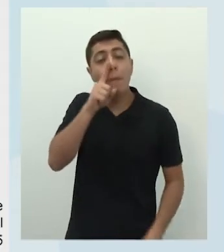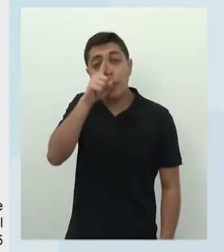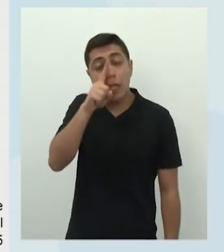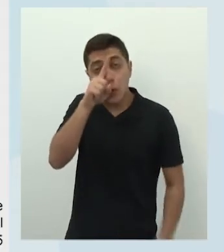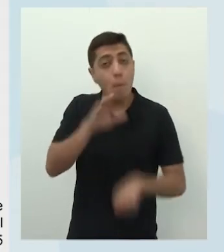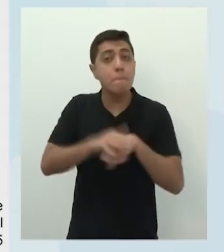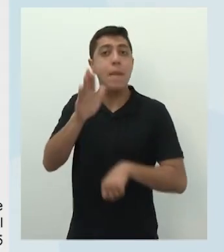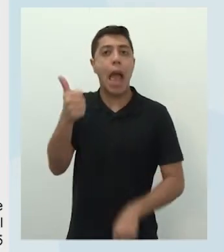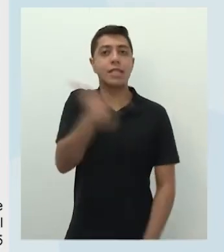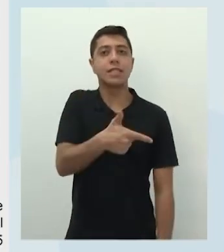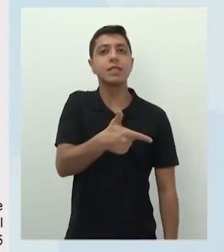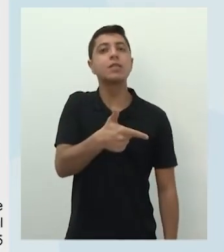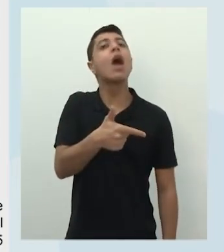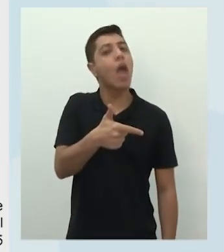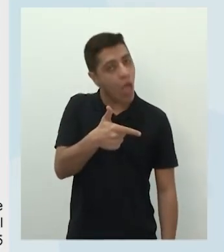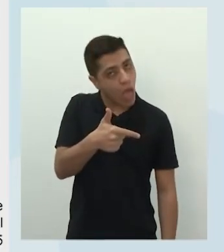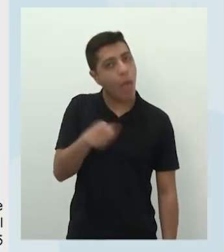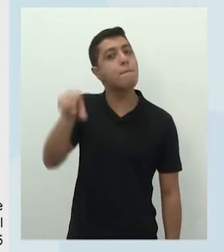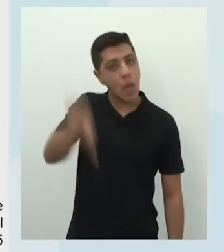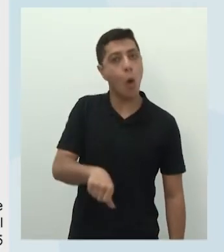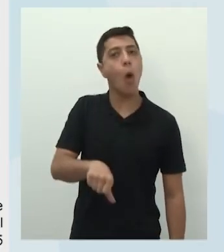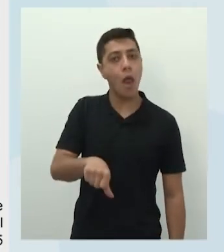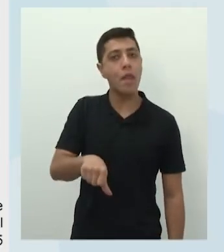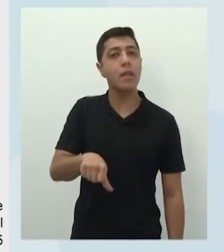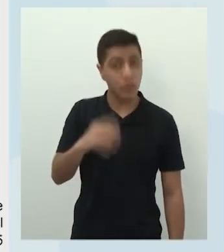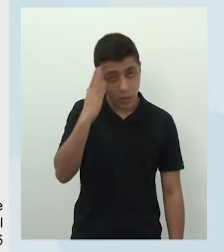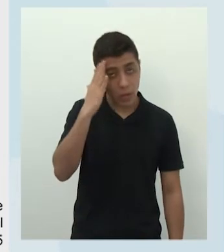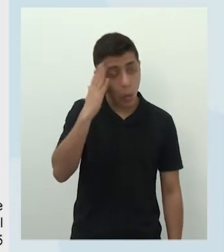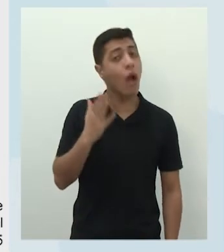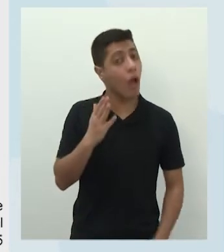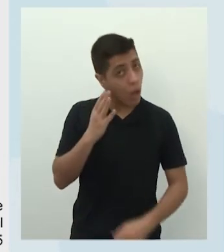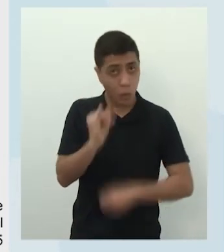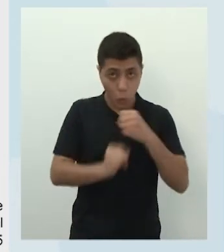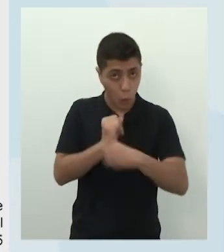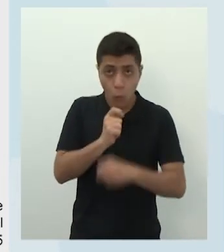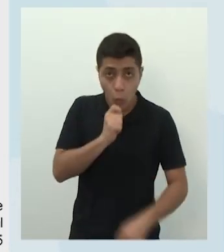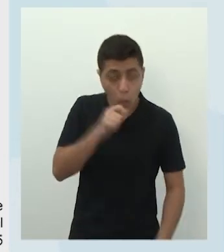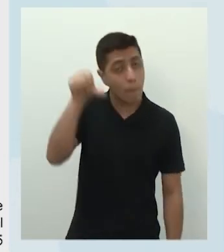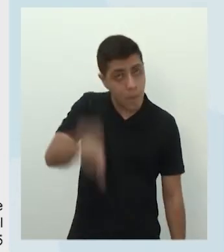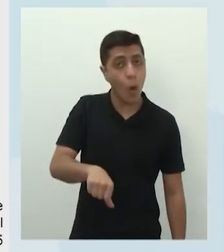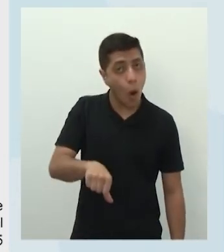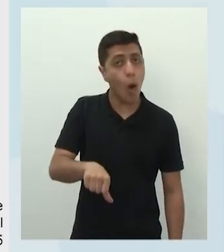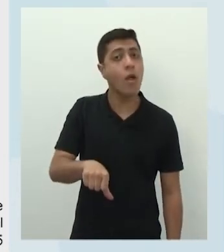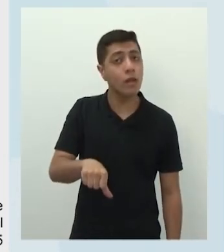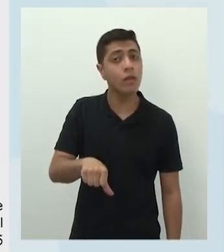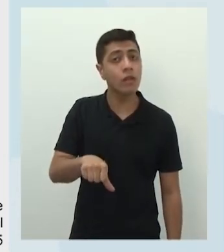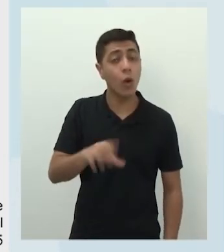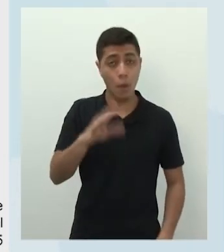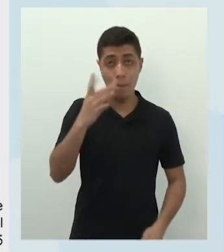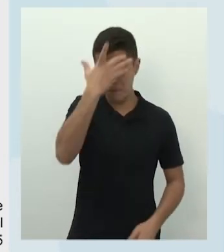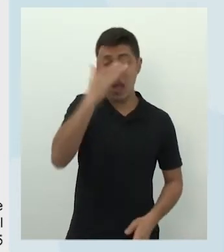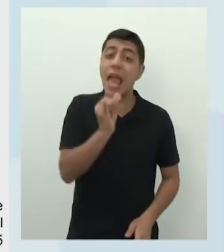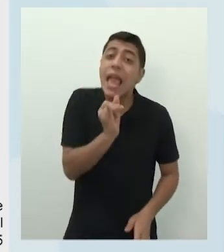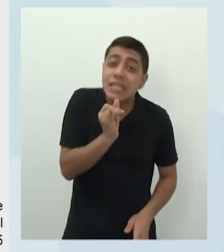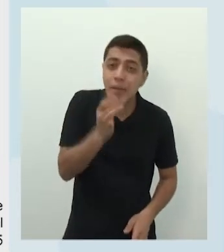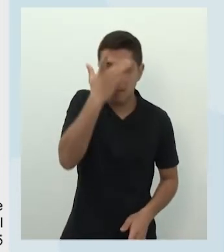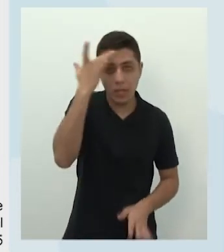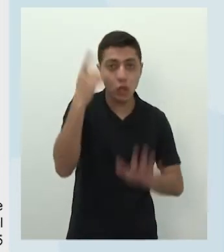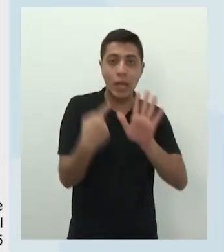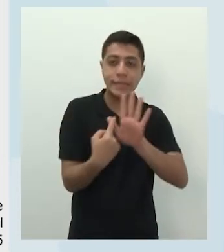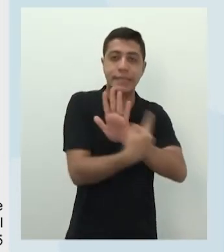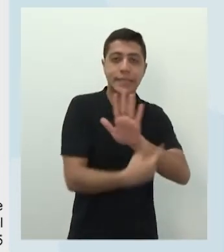olhos, uma descrição que praticamente 1 em cada 5 pessoas terá algum problema no ambiente online, né?